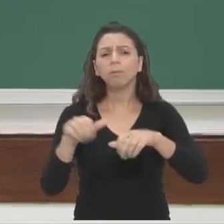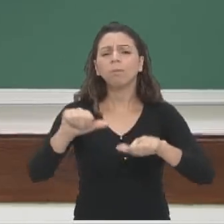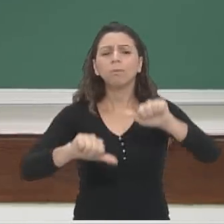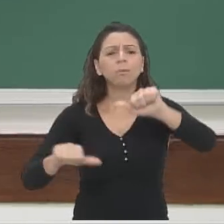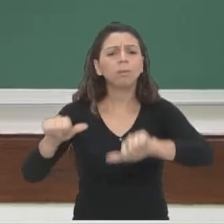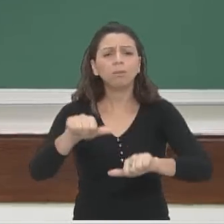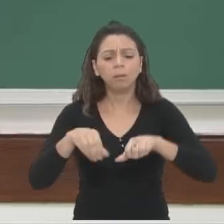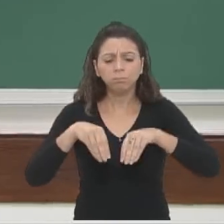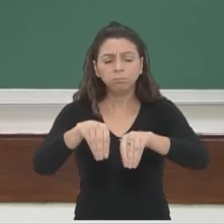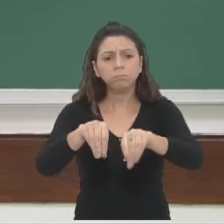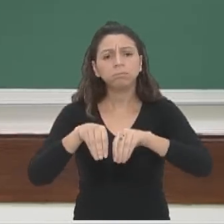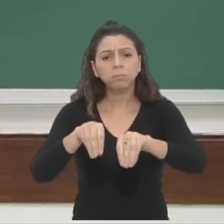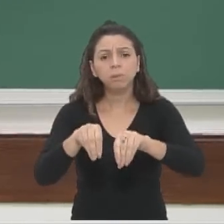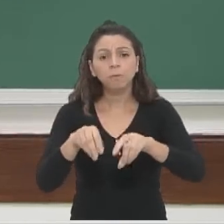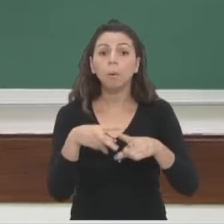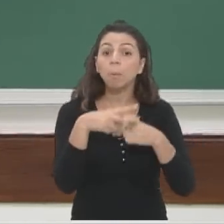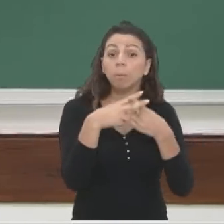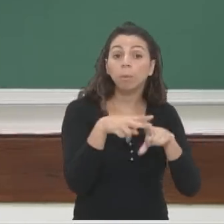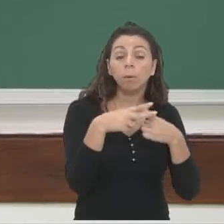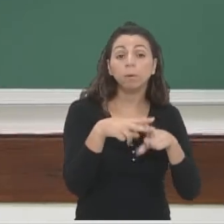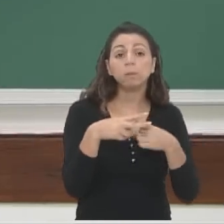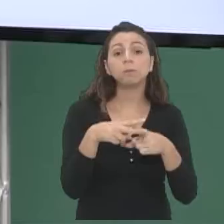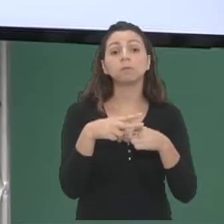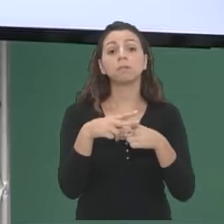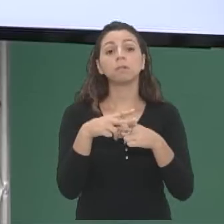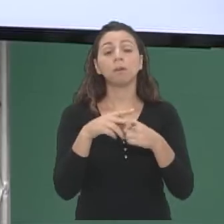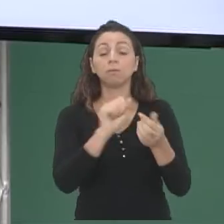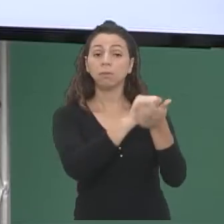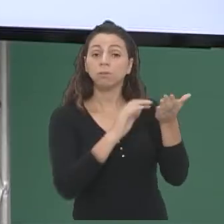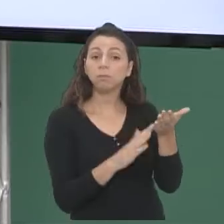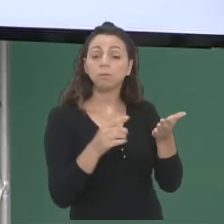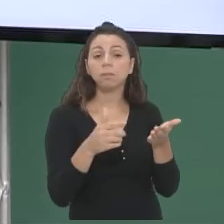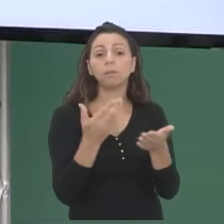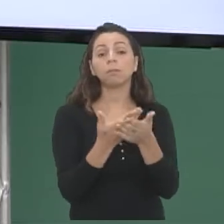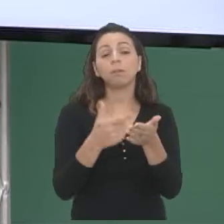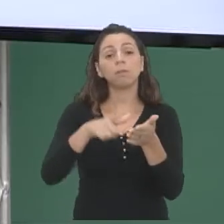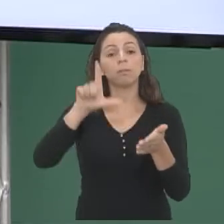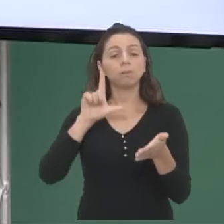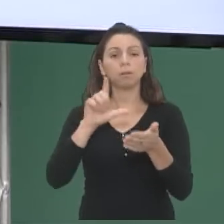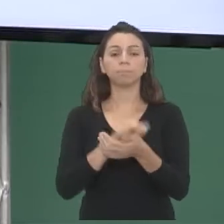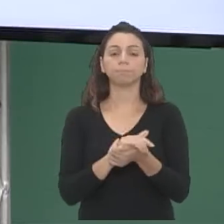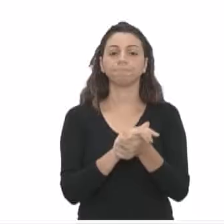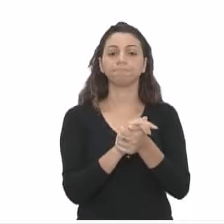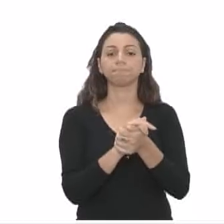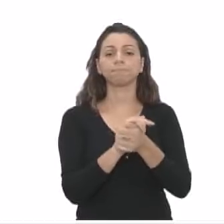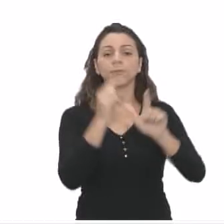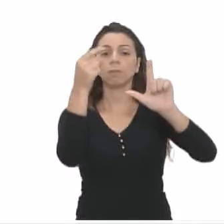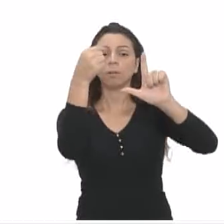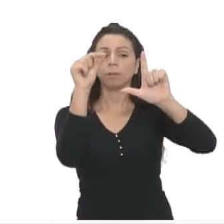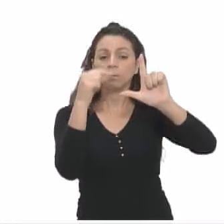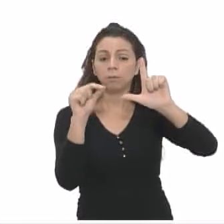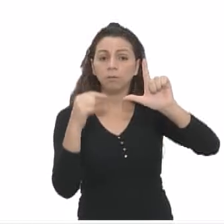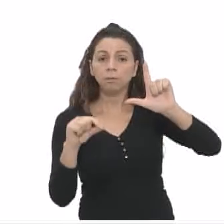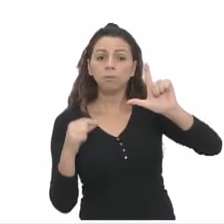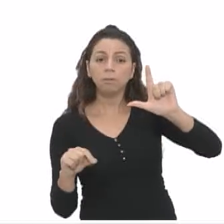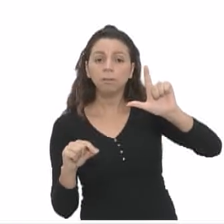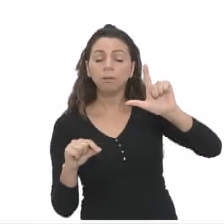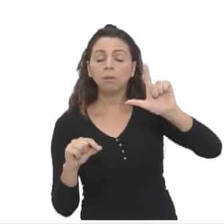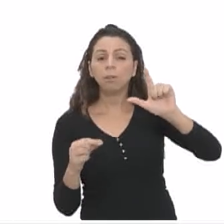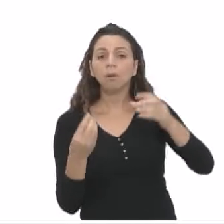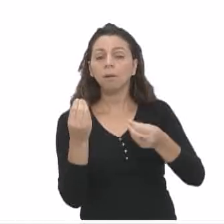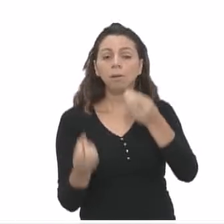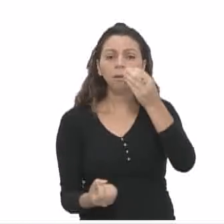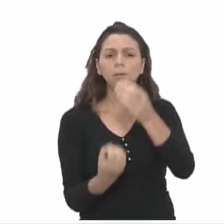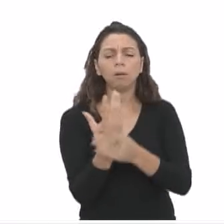Então vamos corrigir o nosso exercício da aula passada. Liste os tipos de material que compõem o solo e indique qual é a origem de cada um